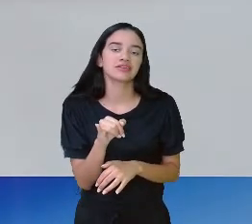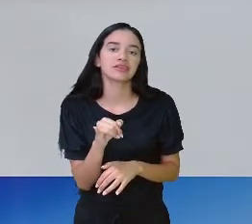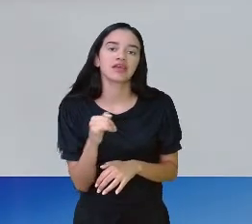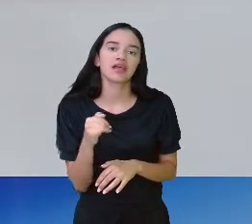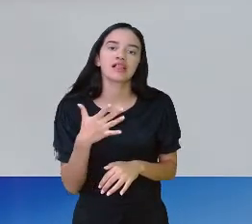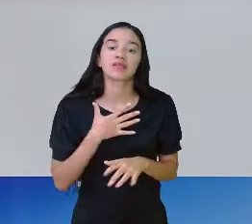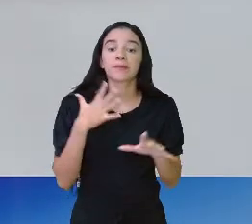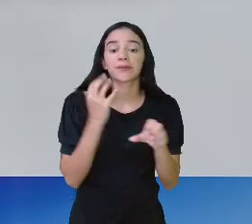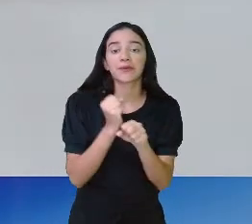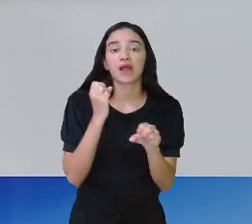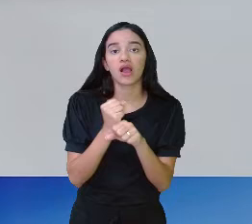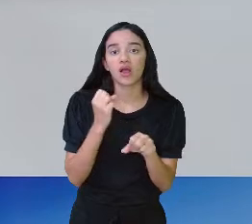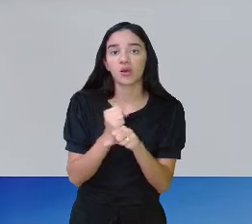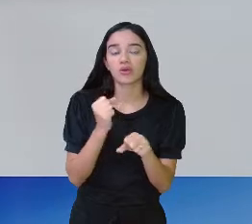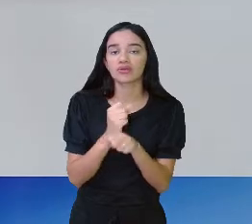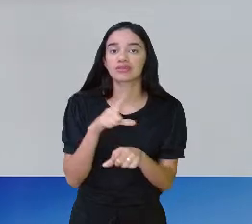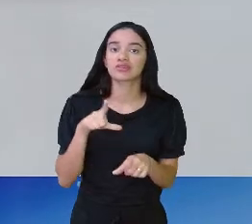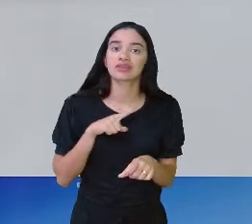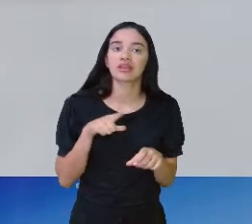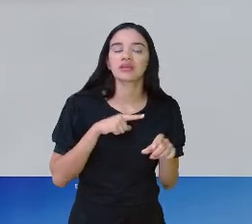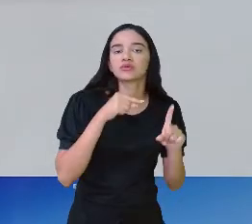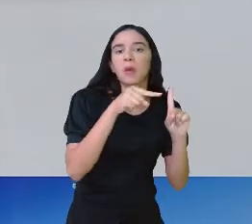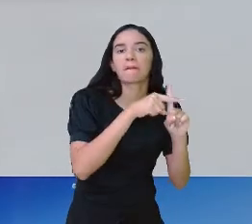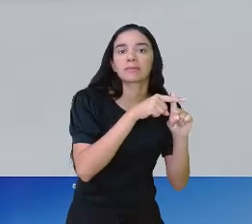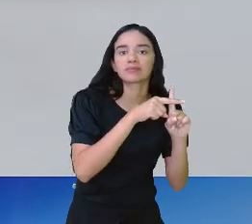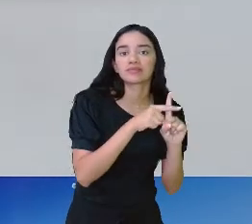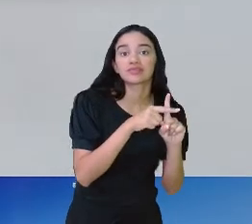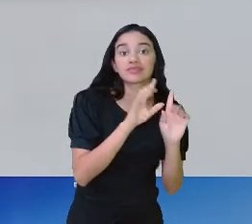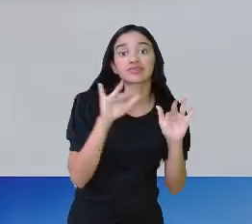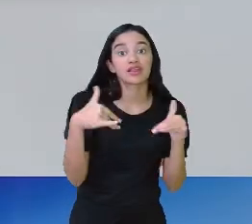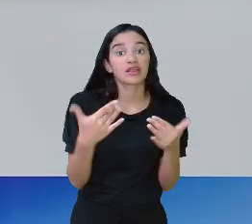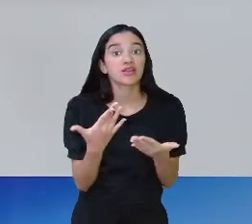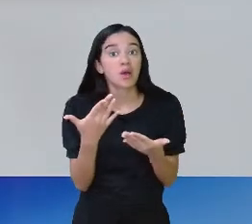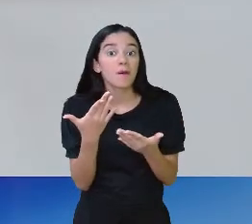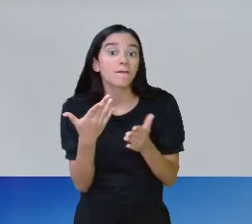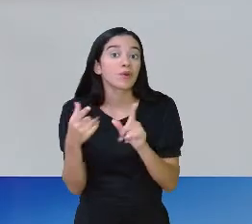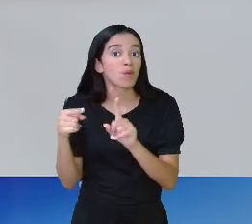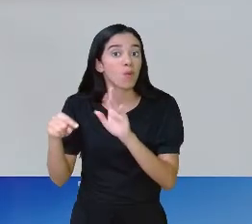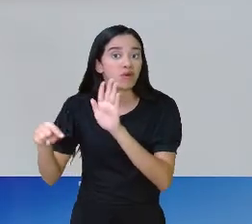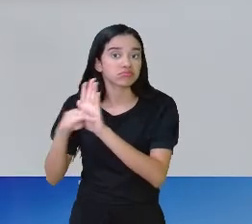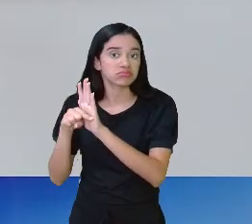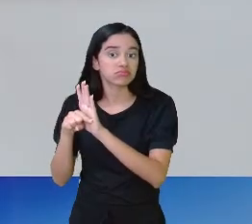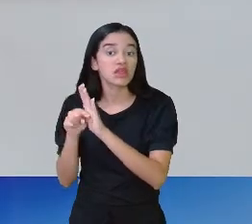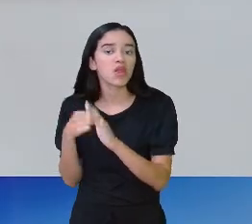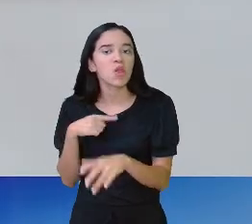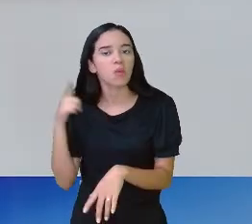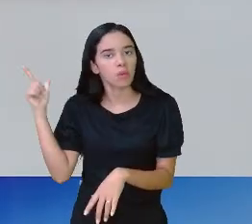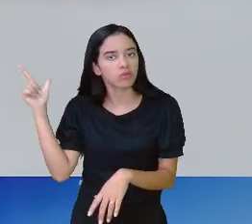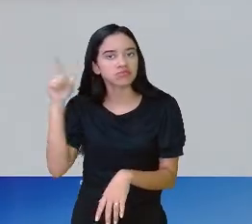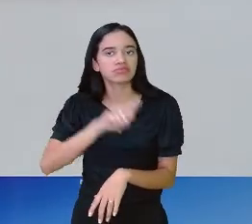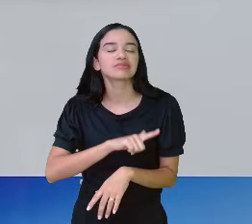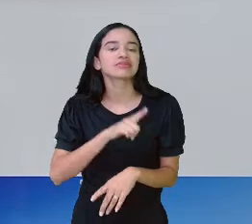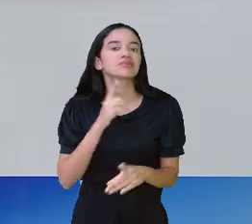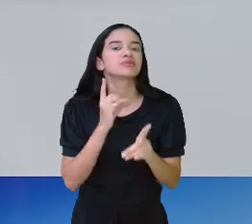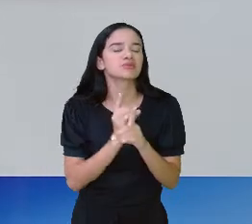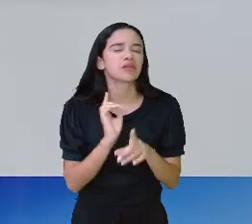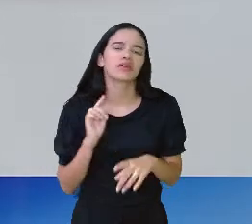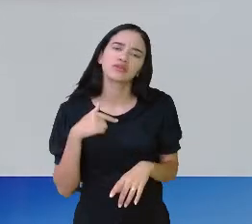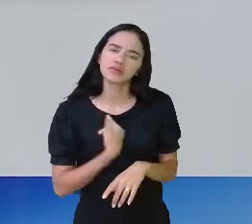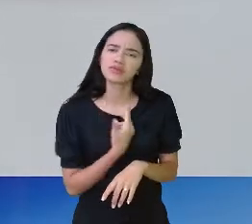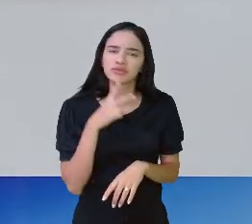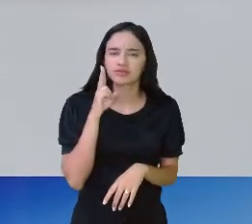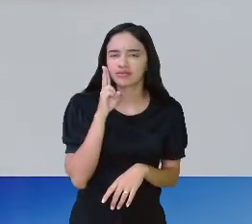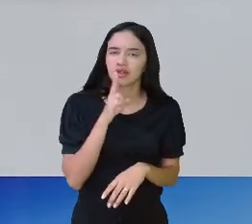minha continha eu tenho uma adição e um elemento desconhecido, por uma subtração eu consigo encontrar. A gente vai